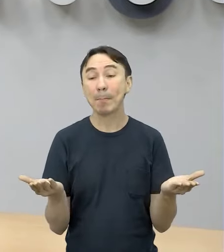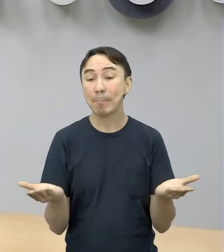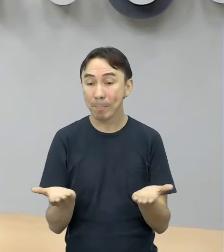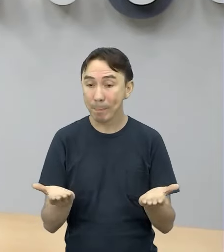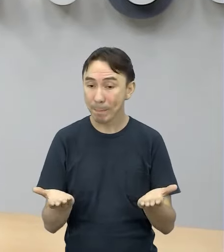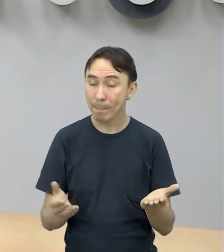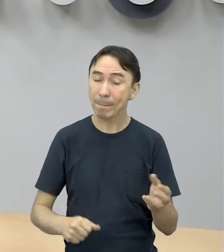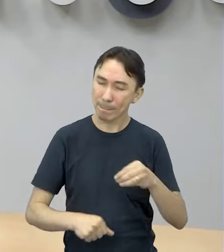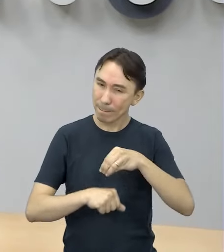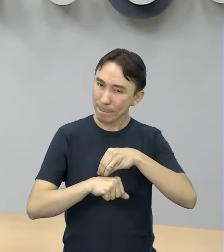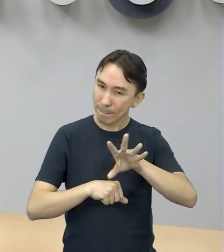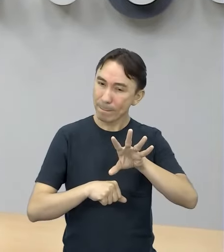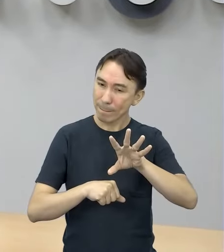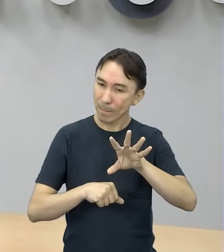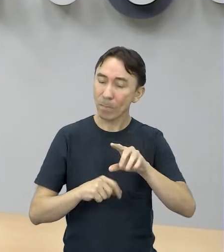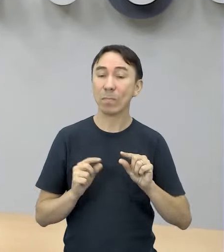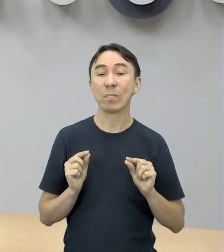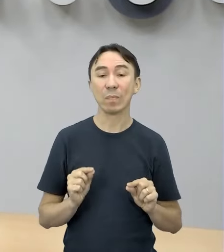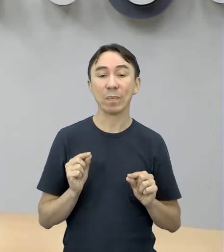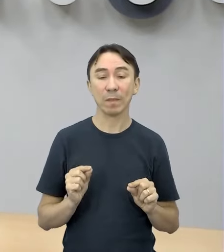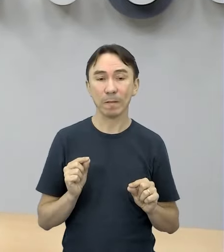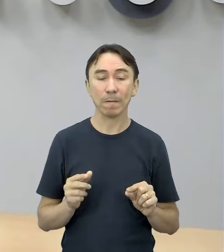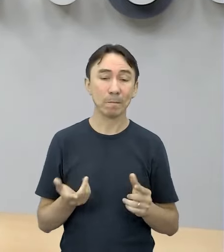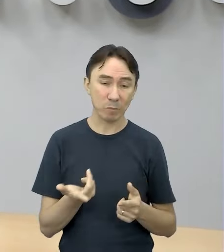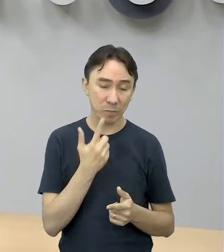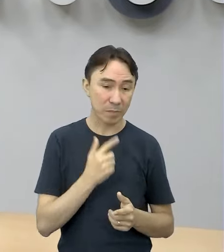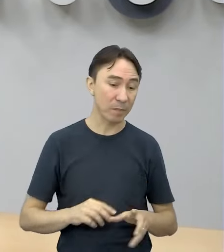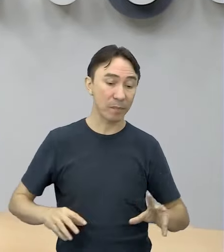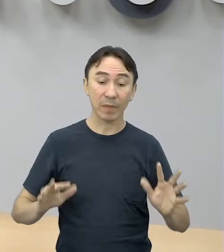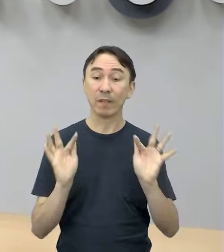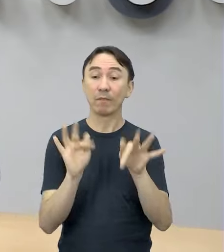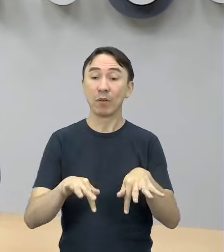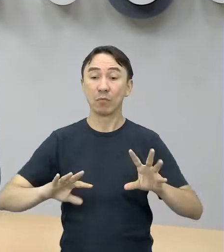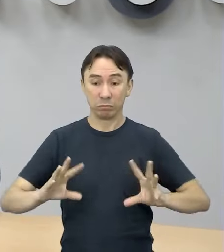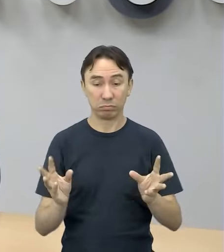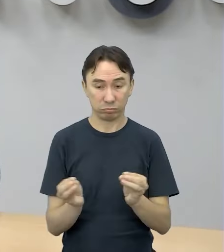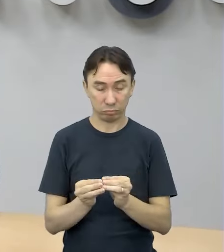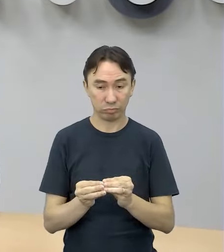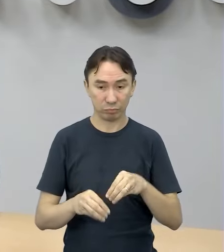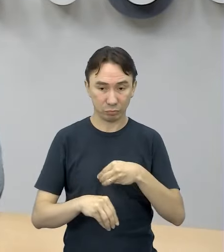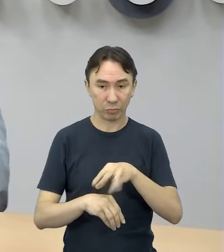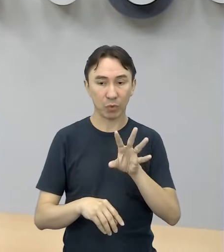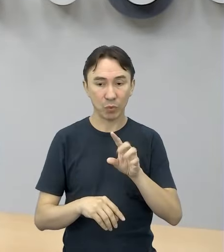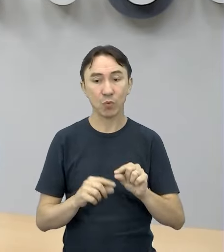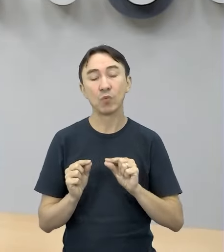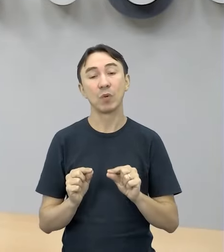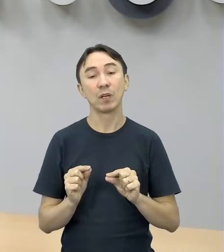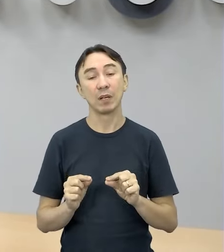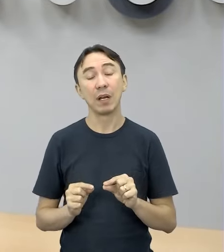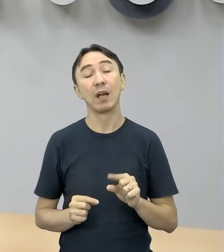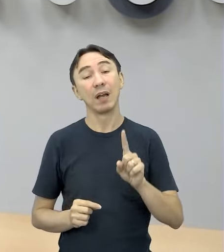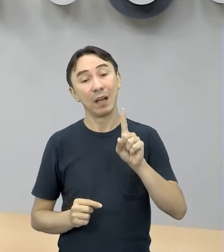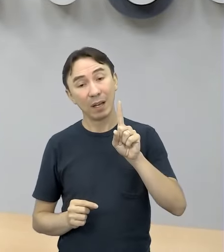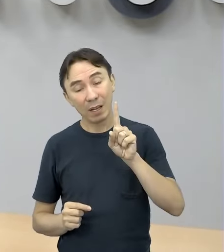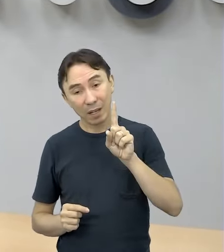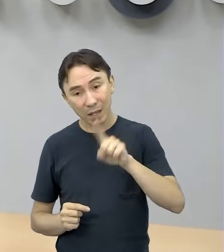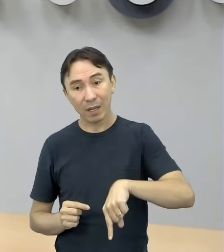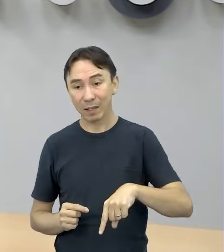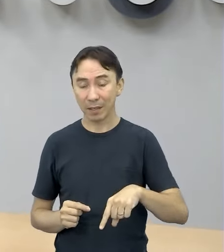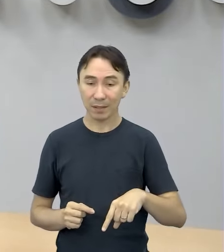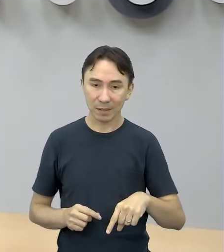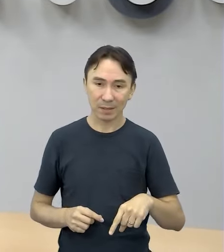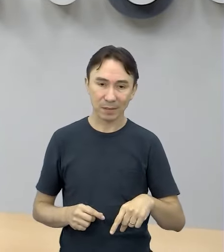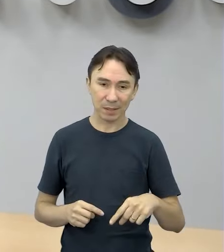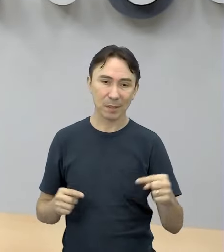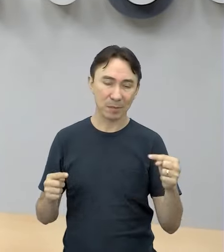uma sugestão de desdobramento, né, que seja então a partir ali do nosso mapa.